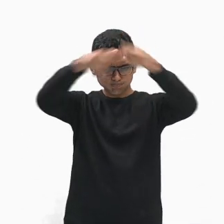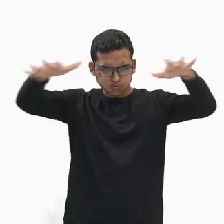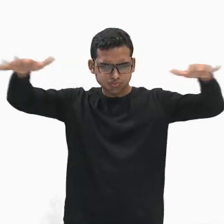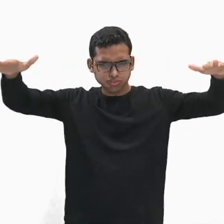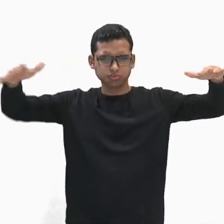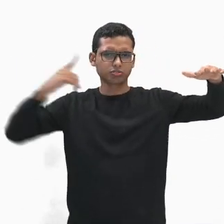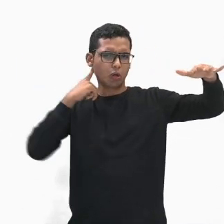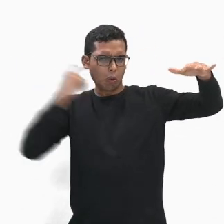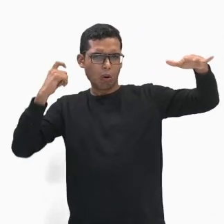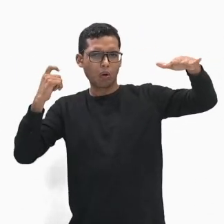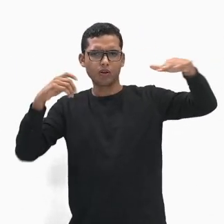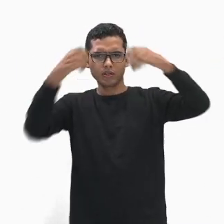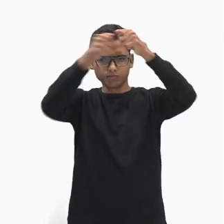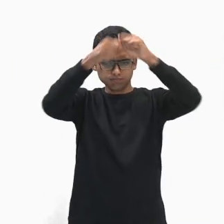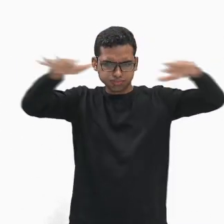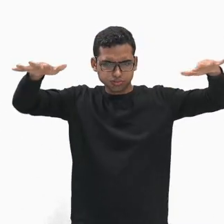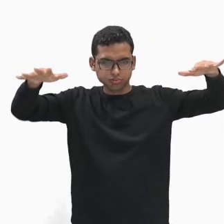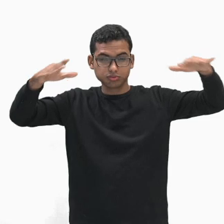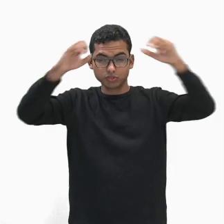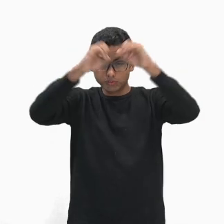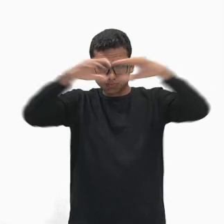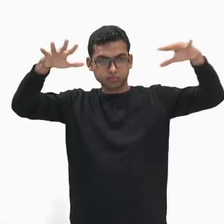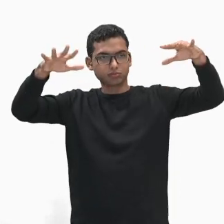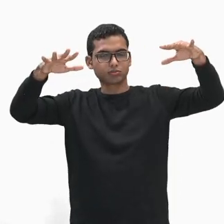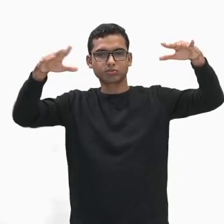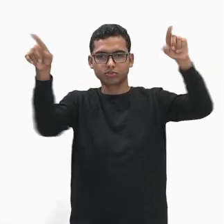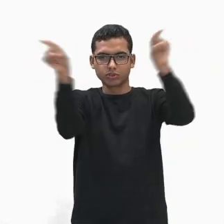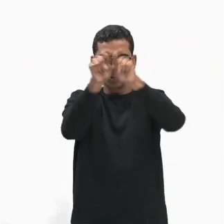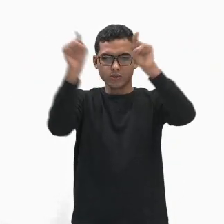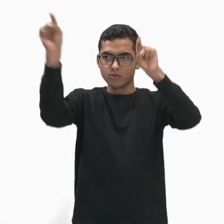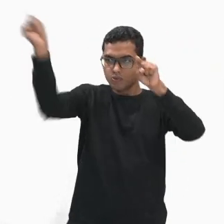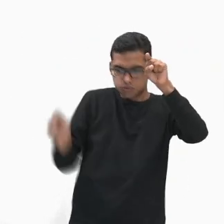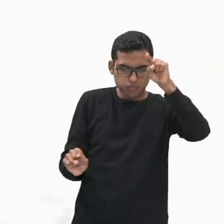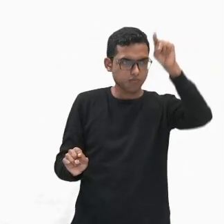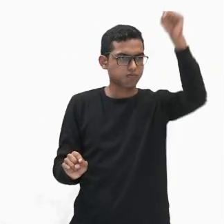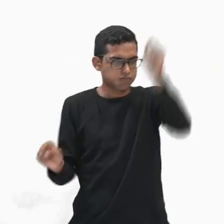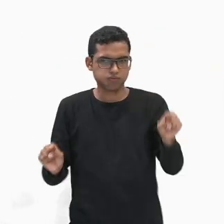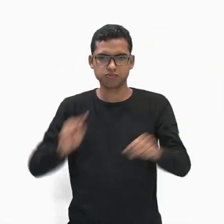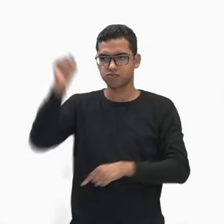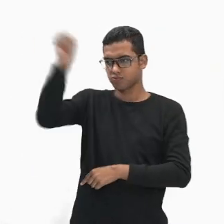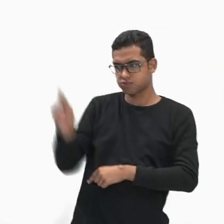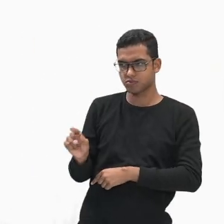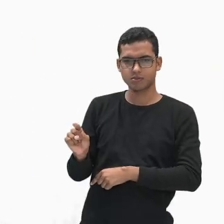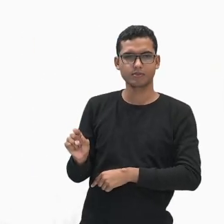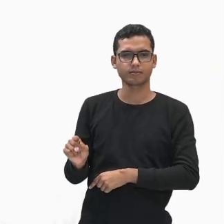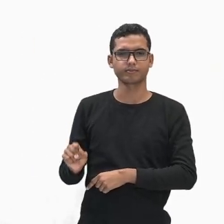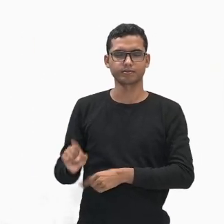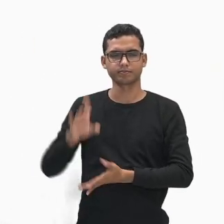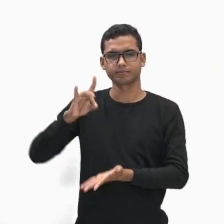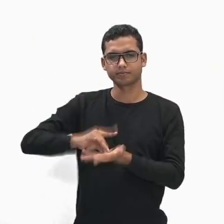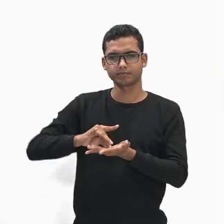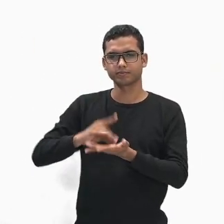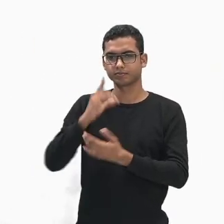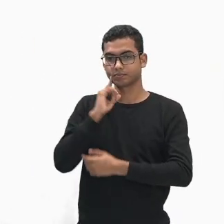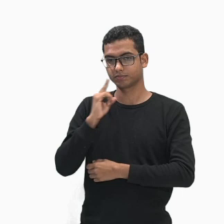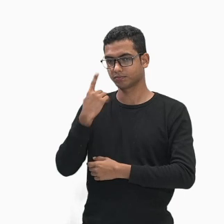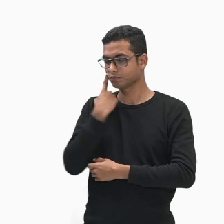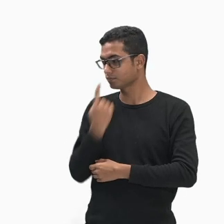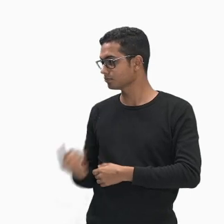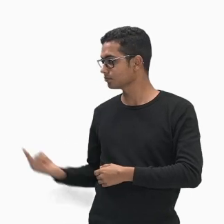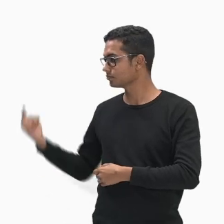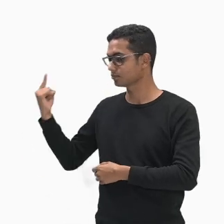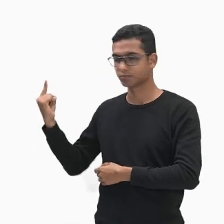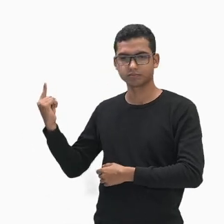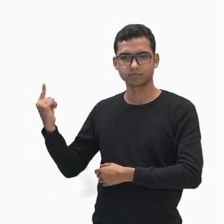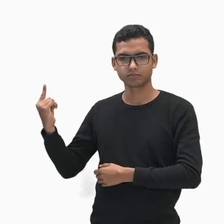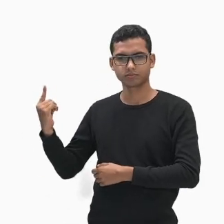aquele clarão, que envolve esses três, mas em particular nós estamos falando dos raios, que são